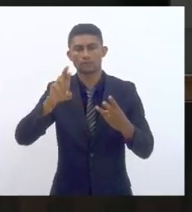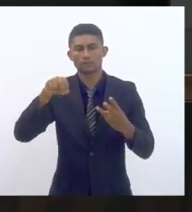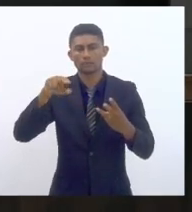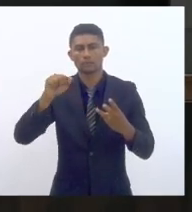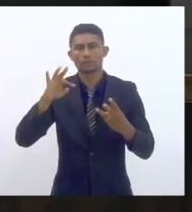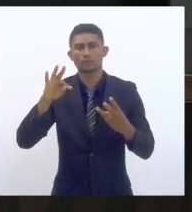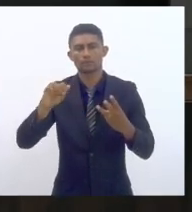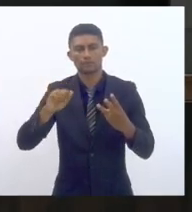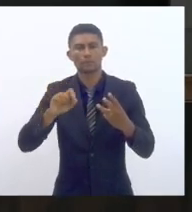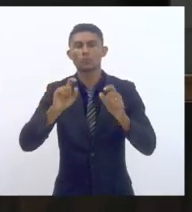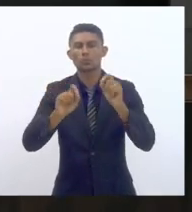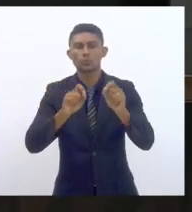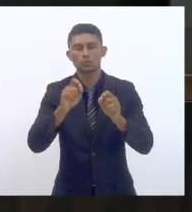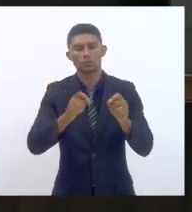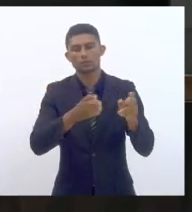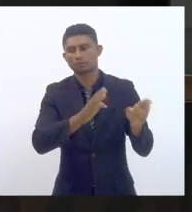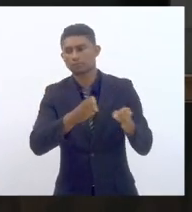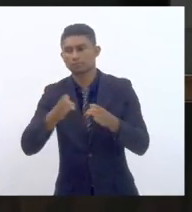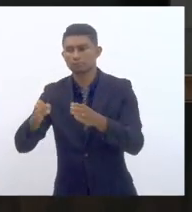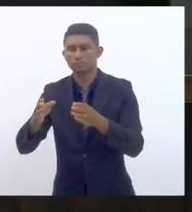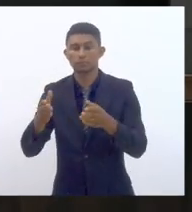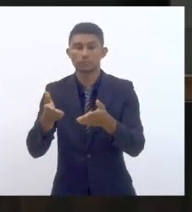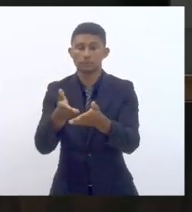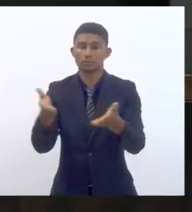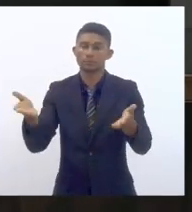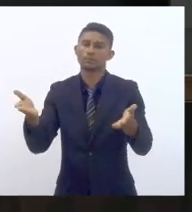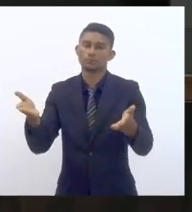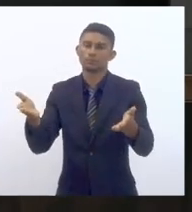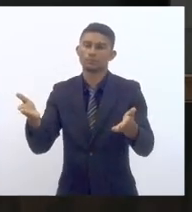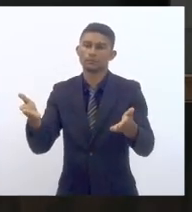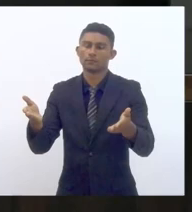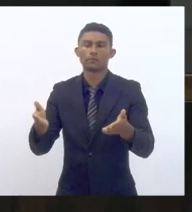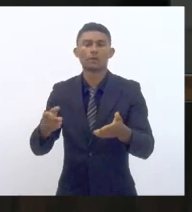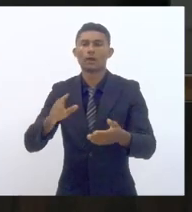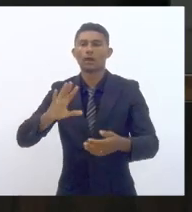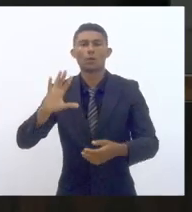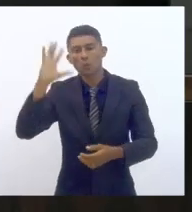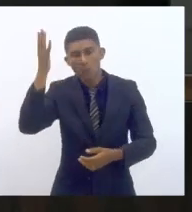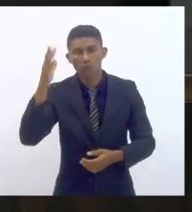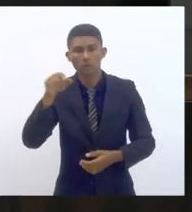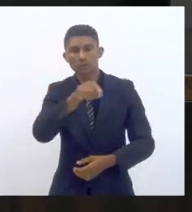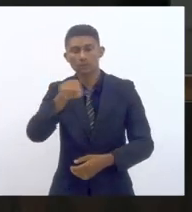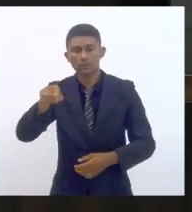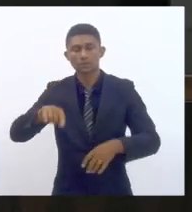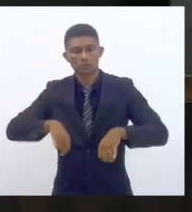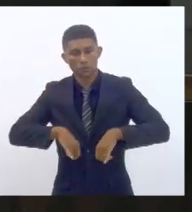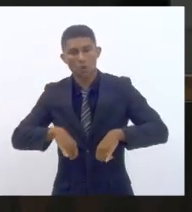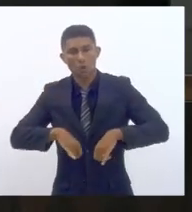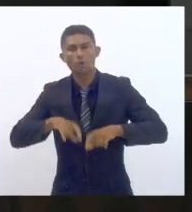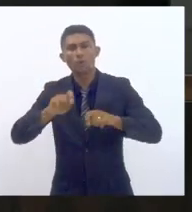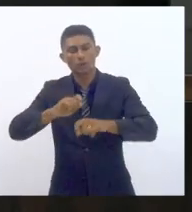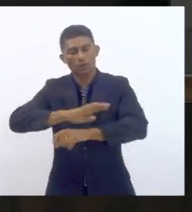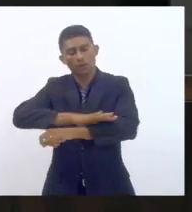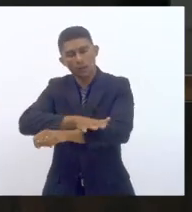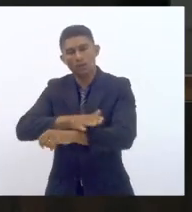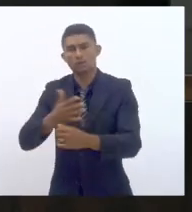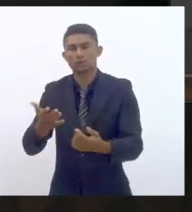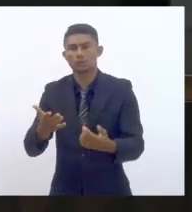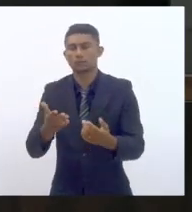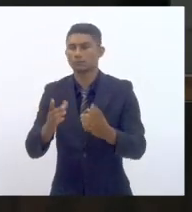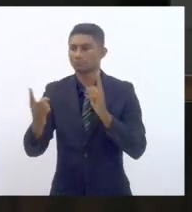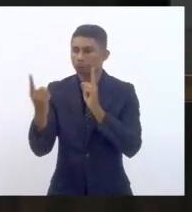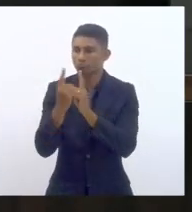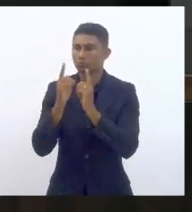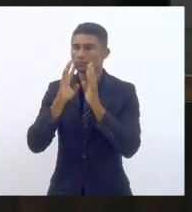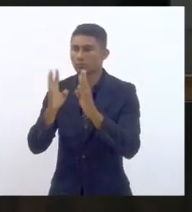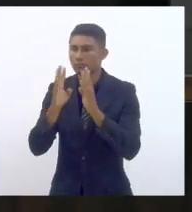Val Teófilo de atendimento às vítimas de violência decorrente do racismo e de condutas análogas. Pareceres da Comissão de Constituição e